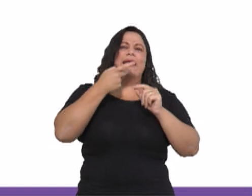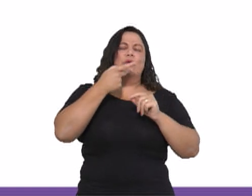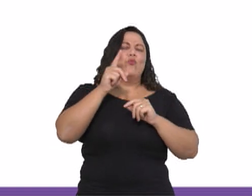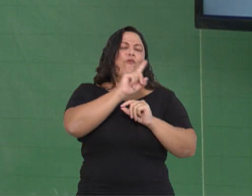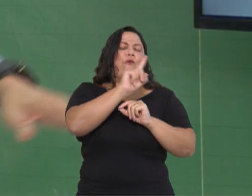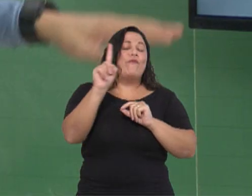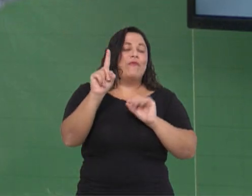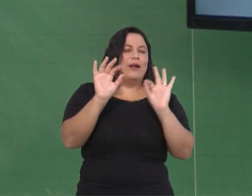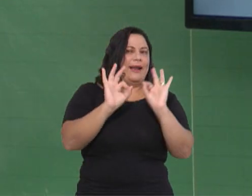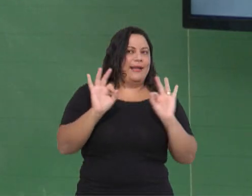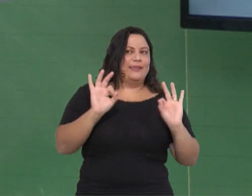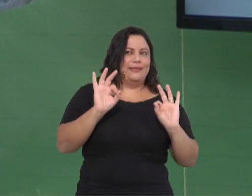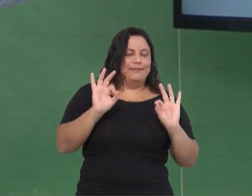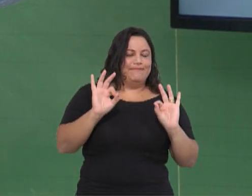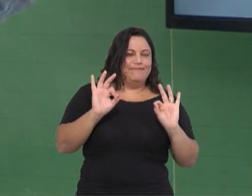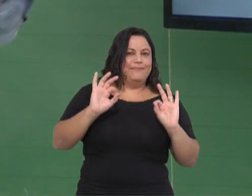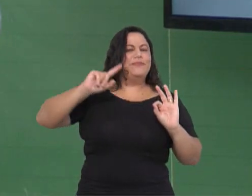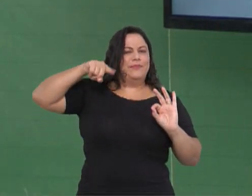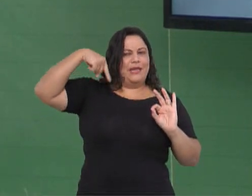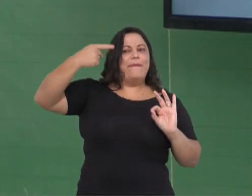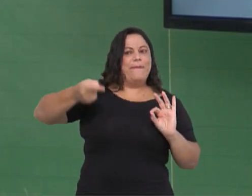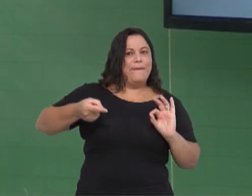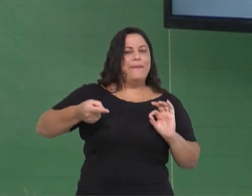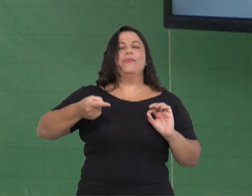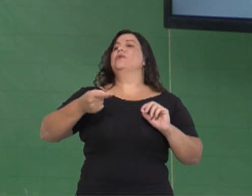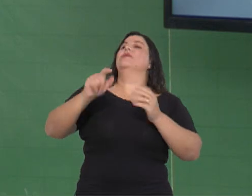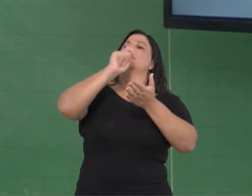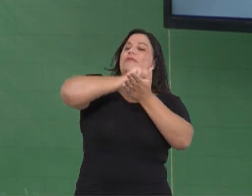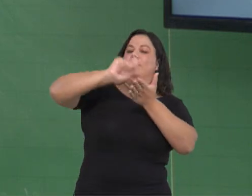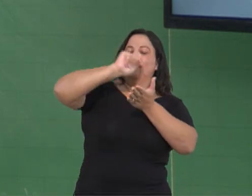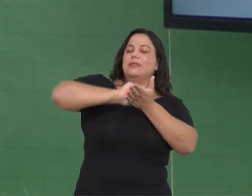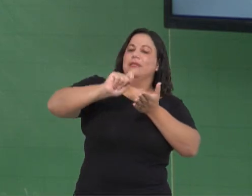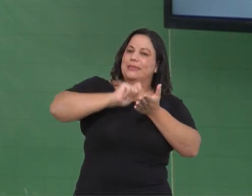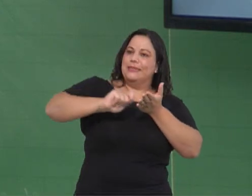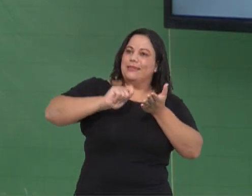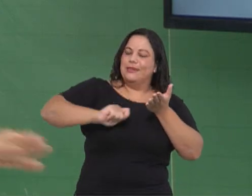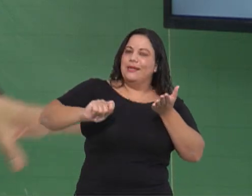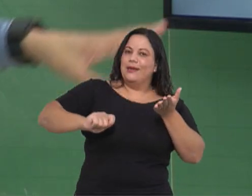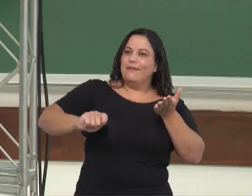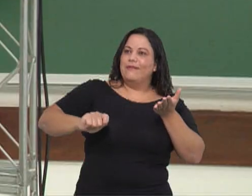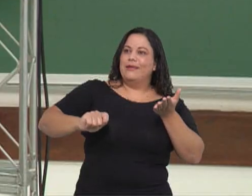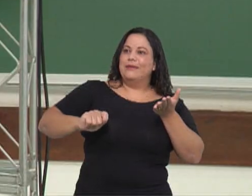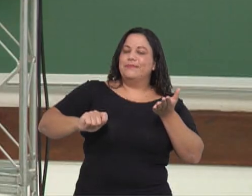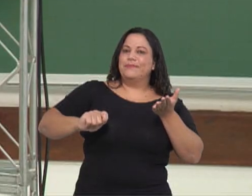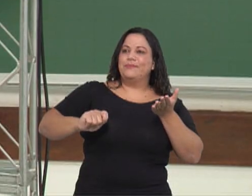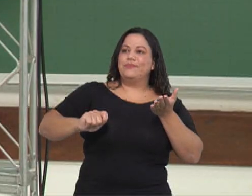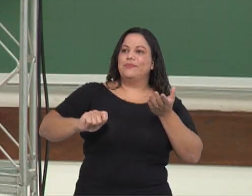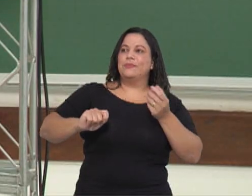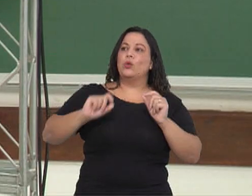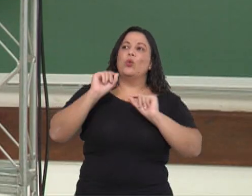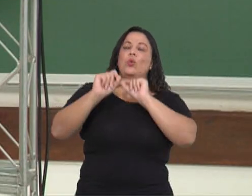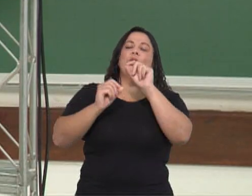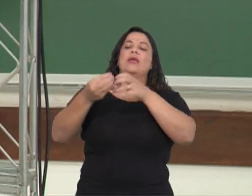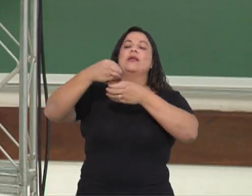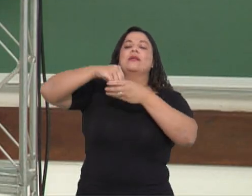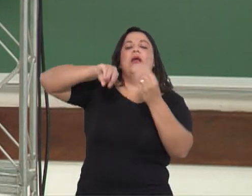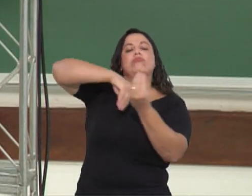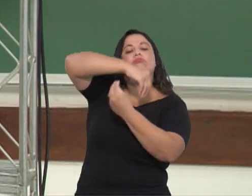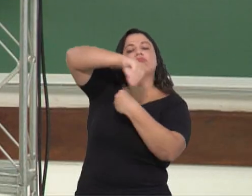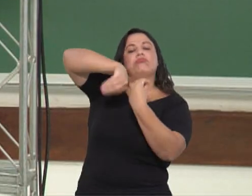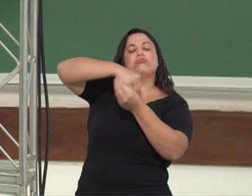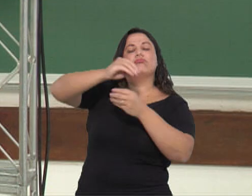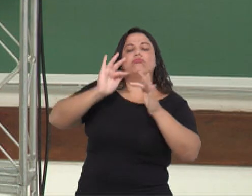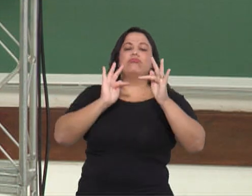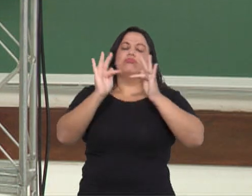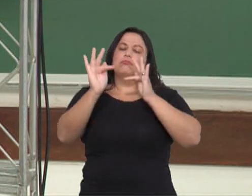aqui por enquanto. E depois que você escrever o nome dessas figuras do folclore, eu quero que você pense. Ponha aí